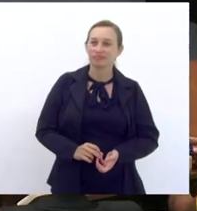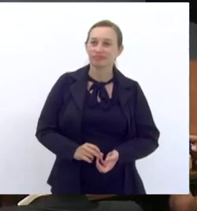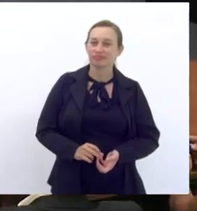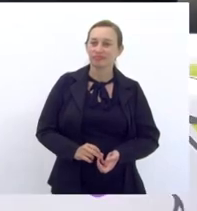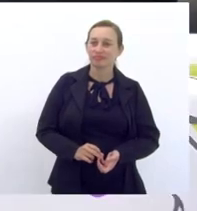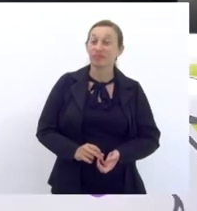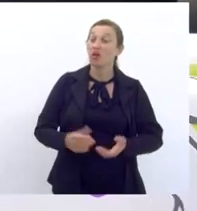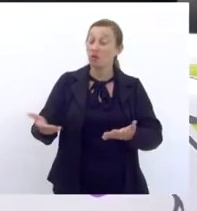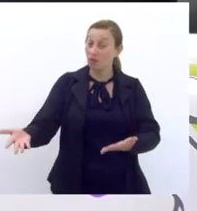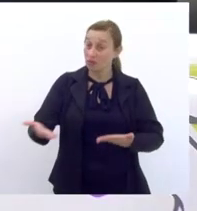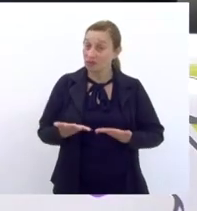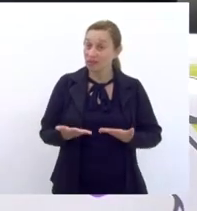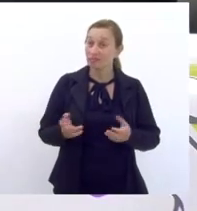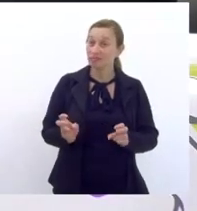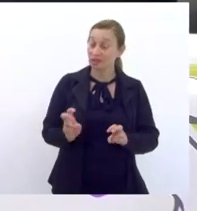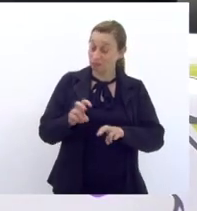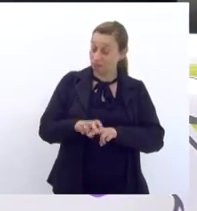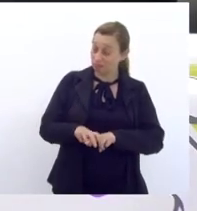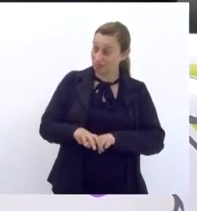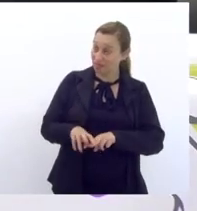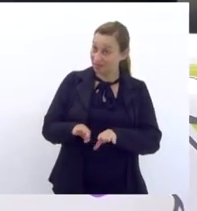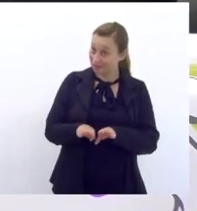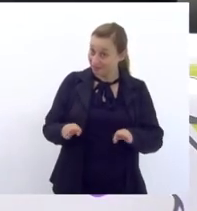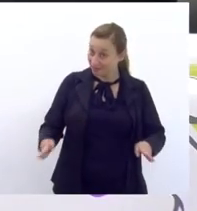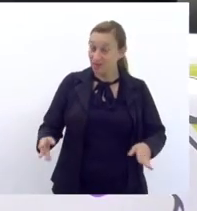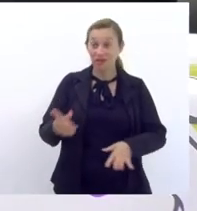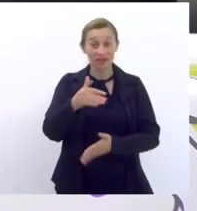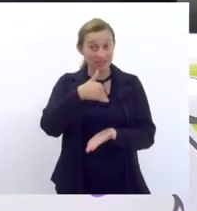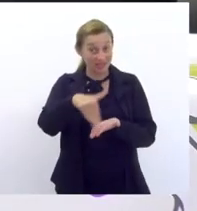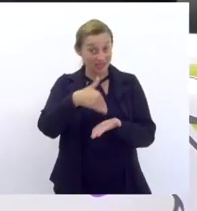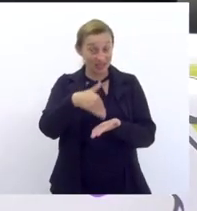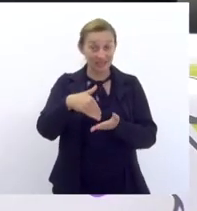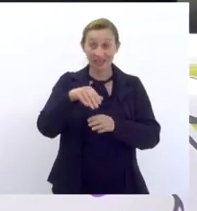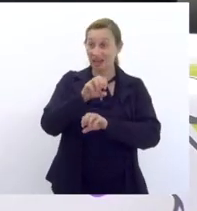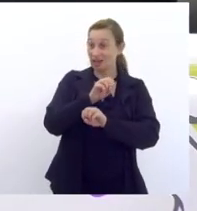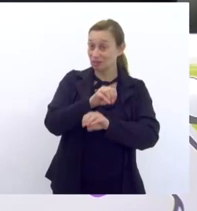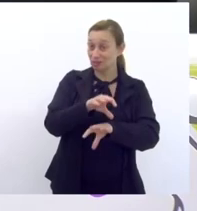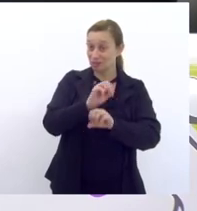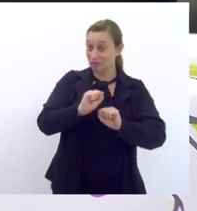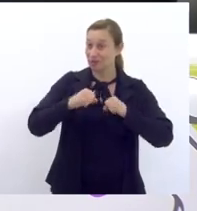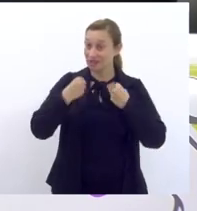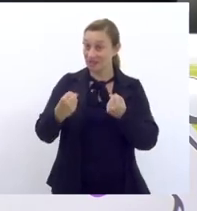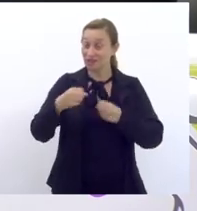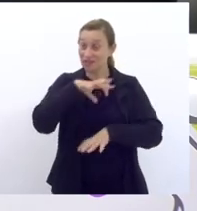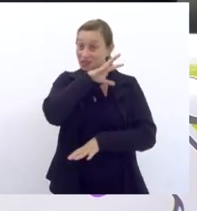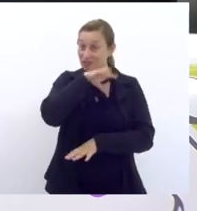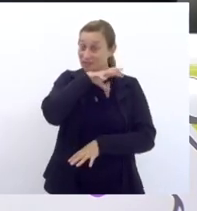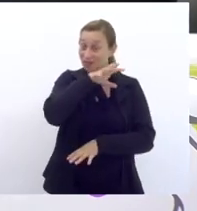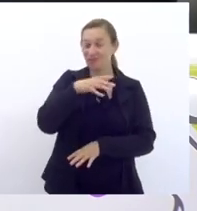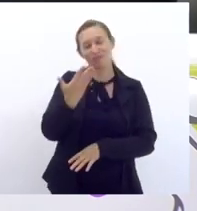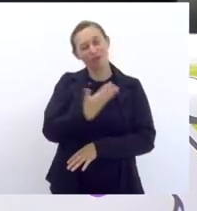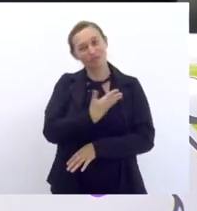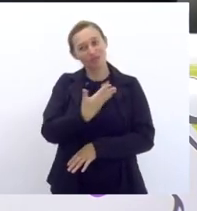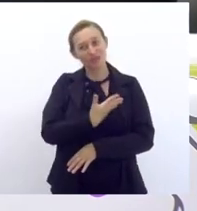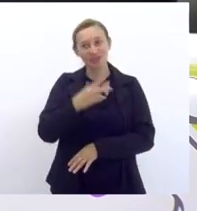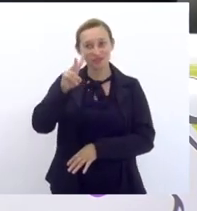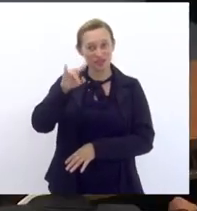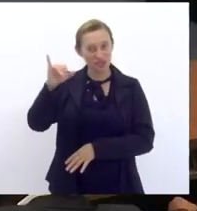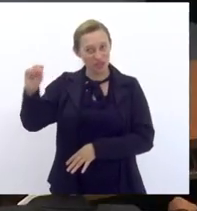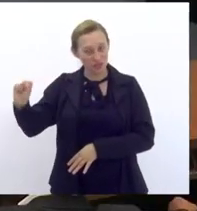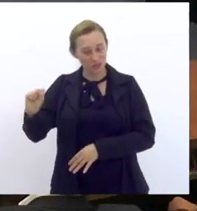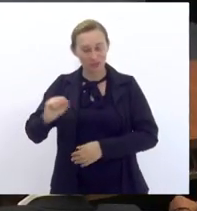convidamos ainda para compor essa mesa o secretário municipal de defesa e proteção animal meu querido amigo Vinicius